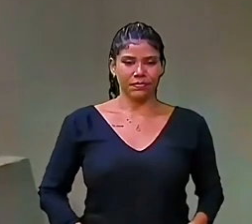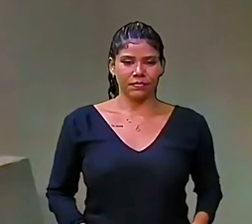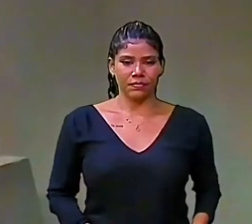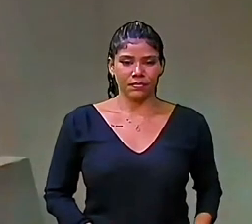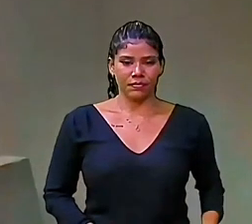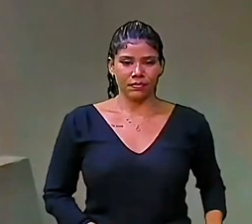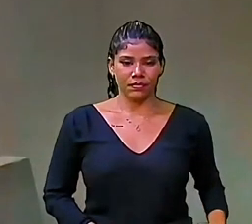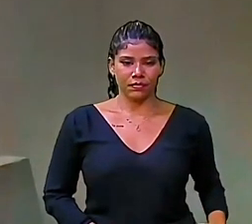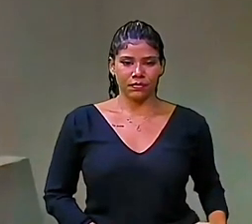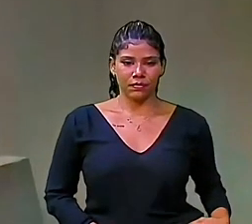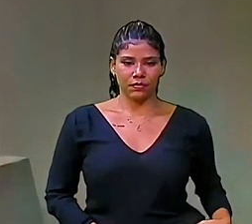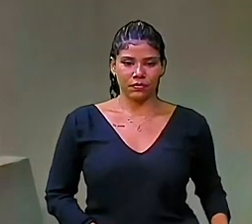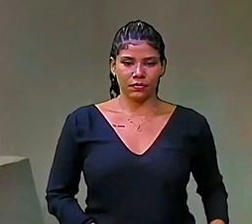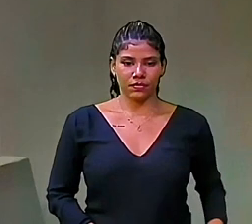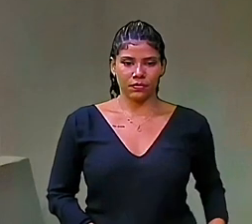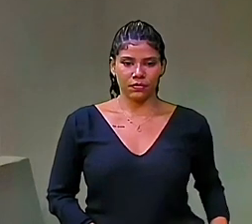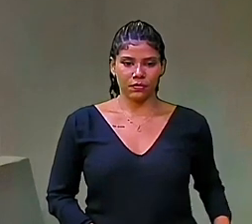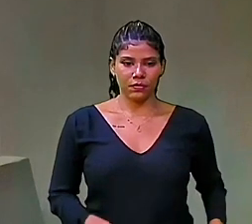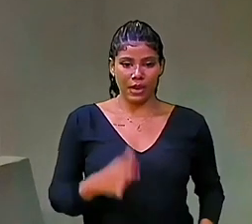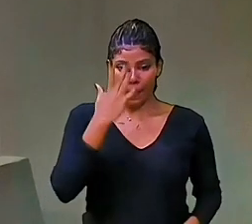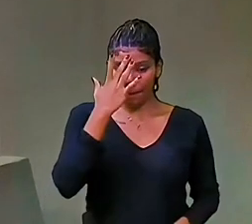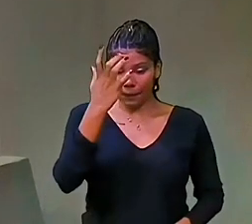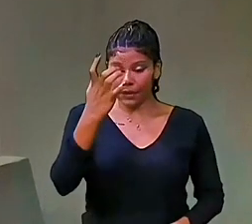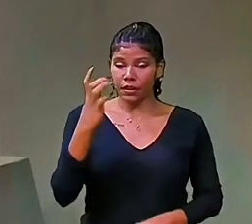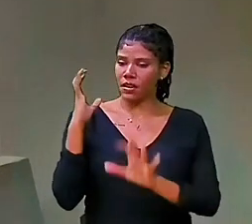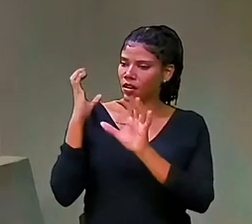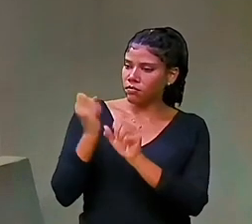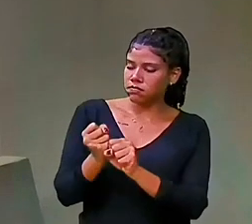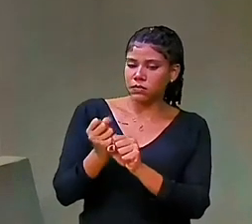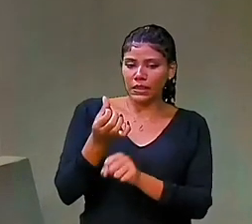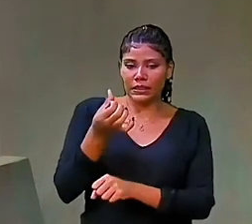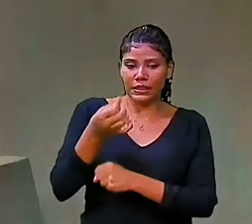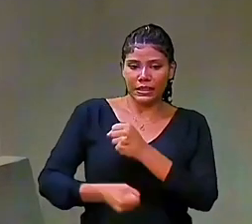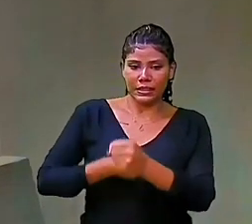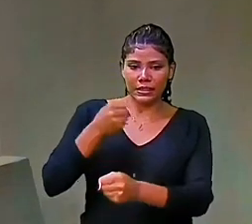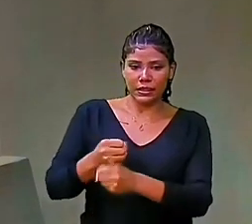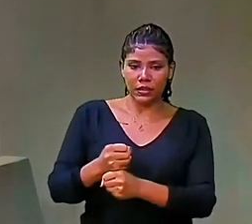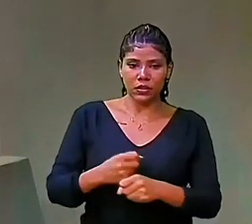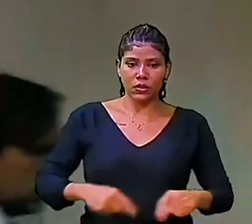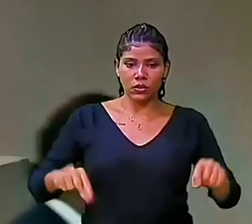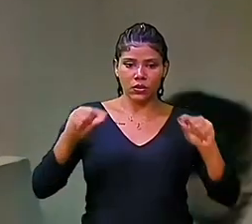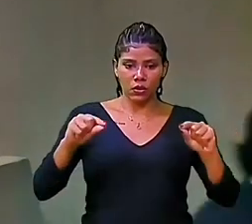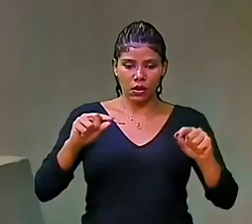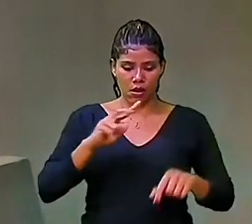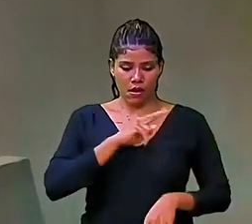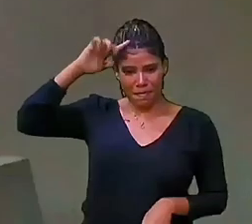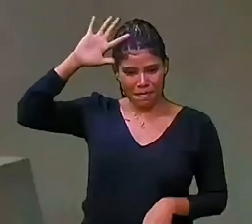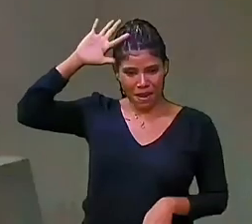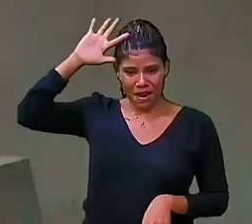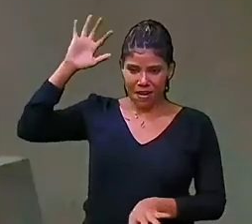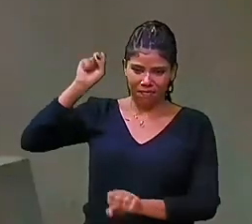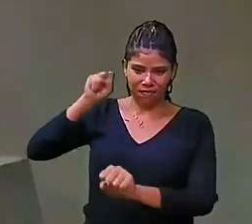Amanhã fazem 6 anos do assassinato da vereadora Marielle Franco.